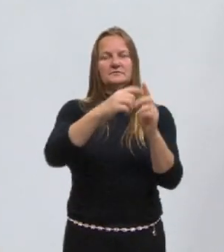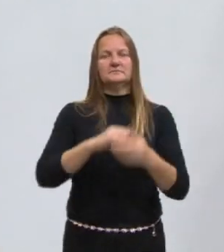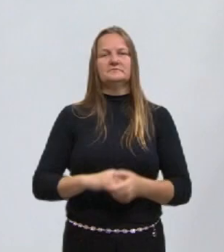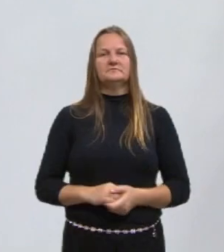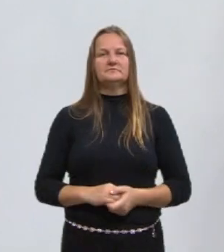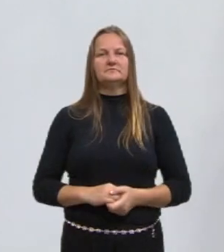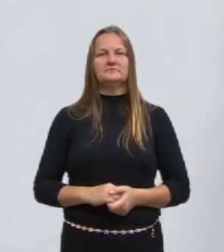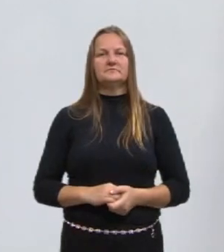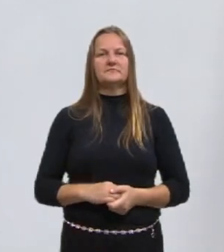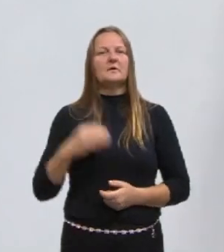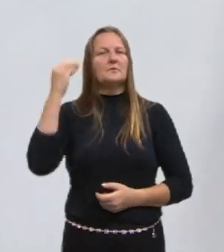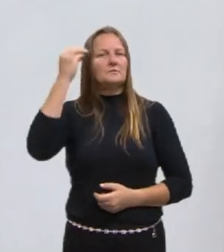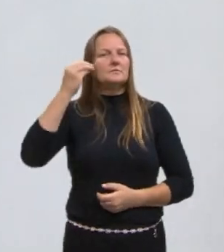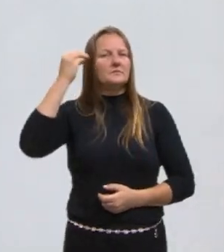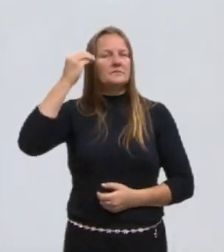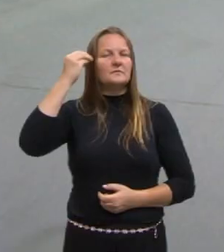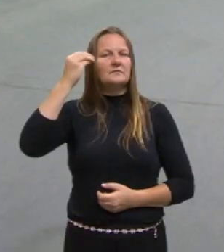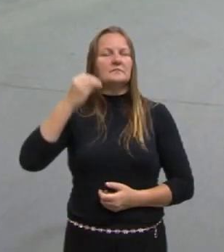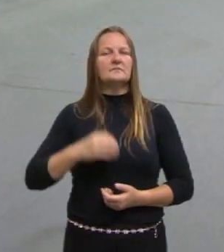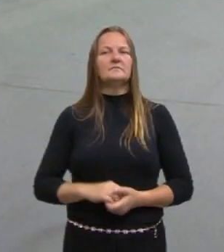em questões psicológicas, né?